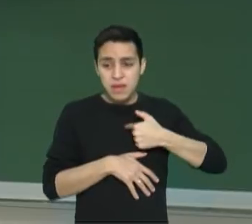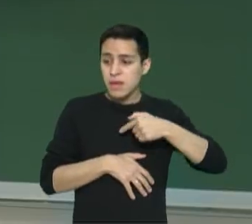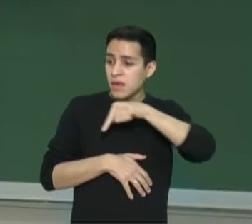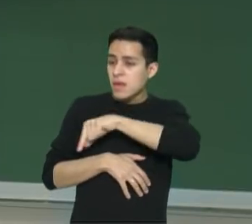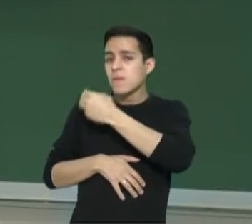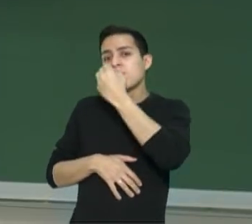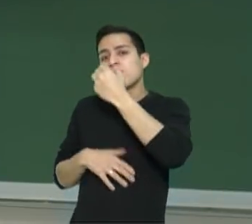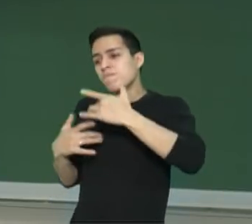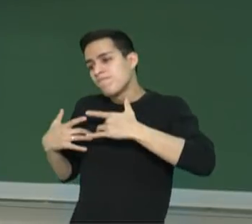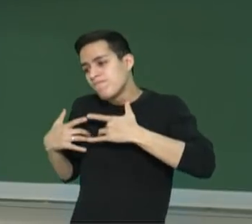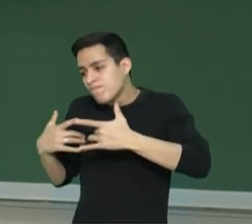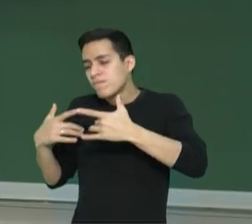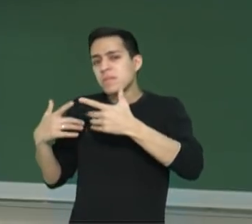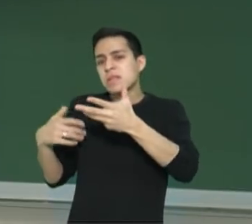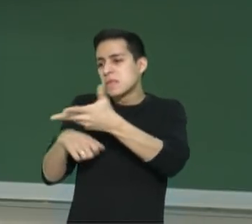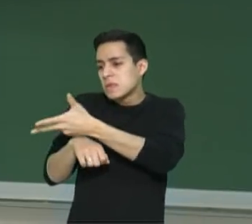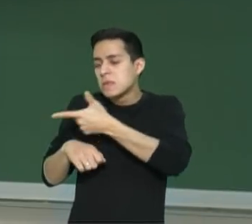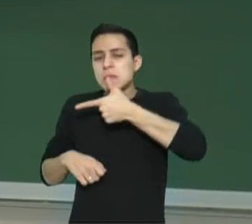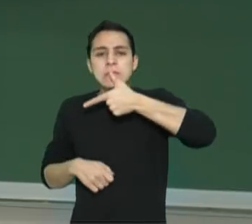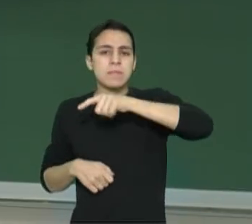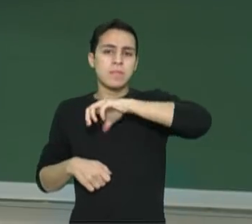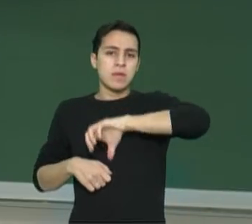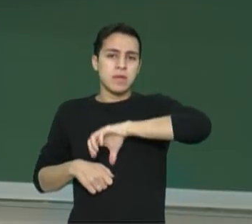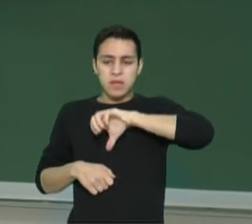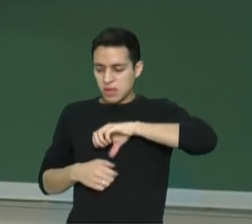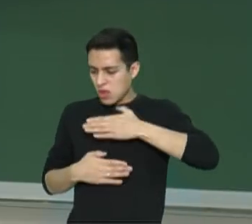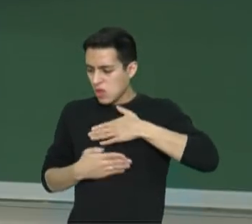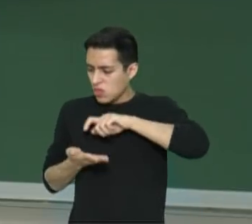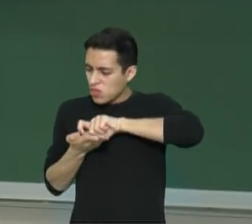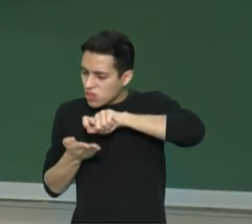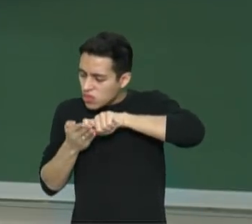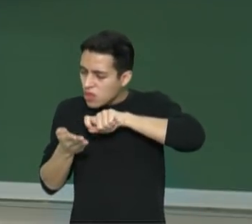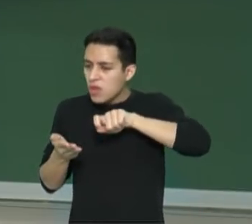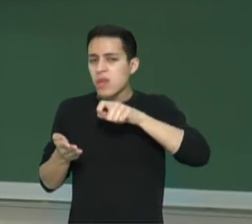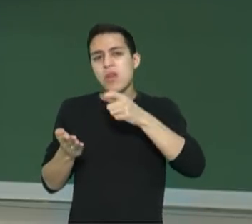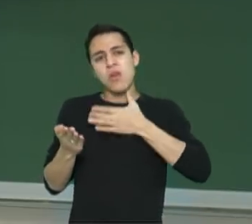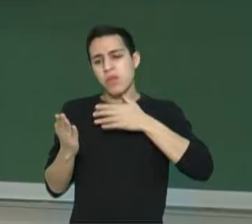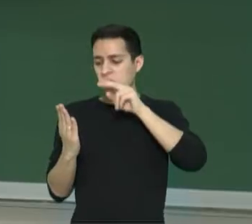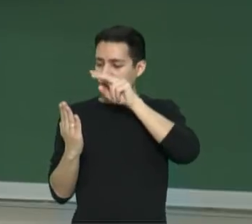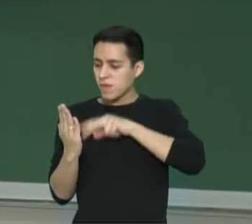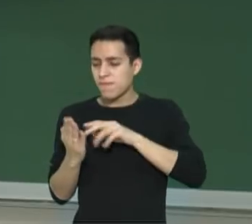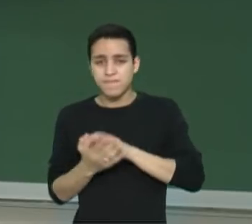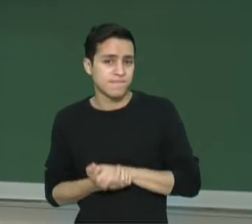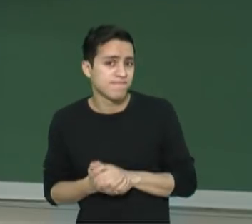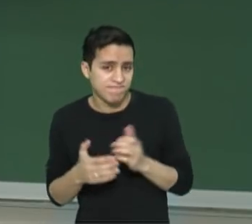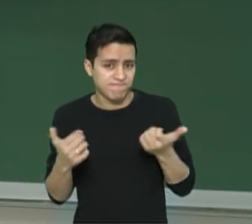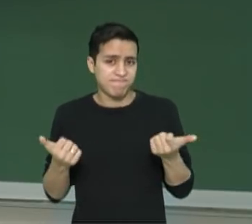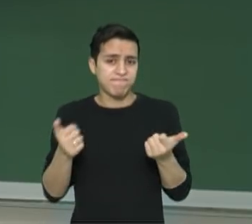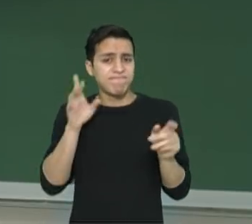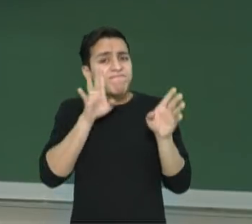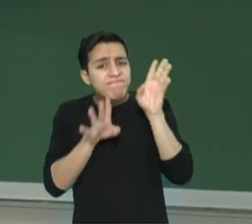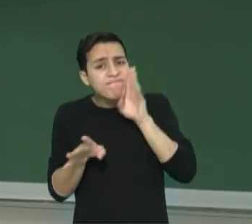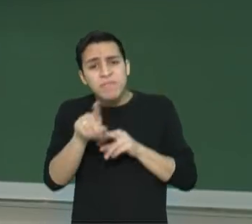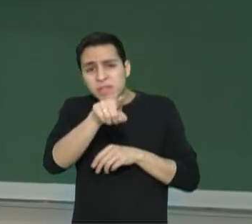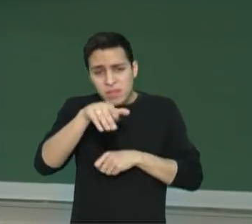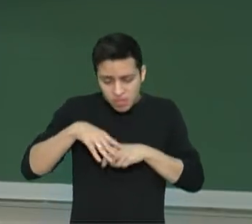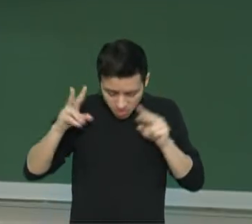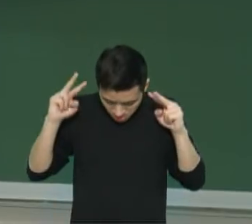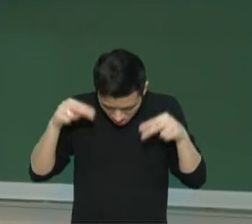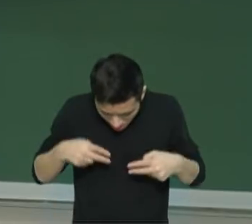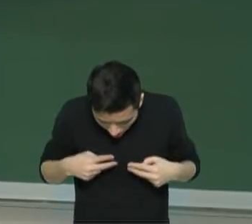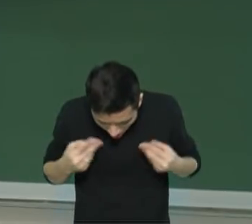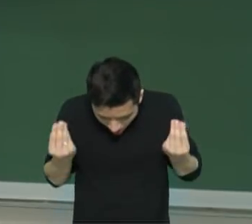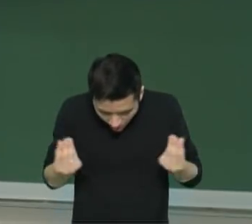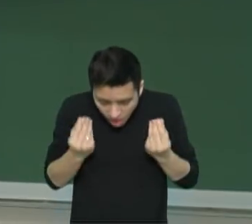muito proficiente em língua portuguesa. Eu gostava de escrever, gostava de ler. Então, é bem legal você já se conhecendo. Por quê?